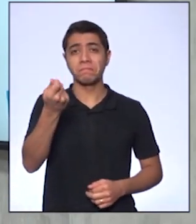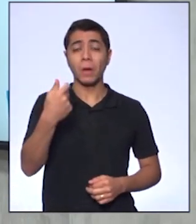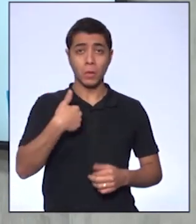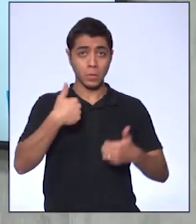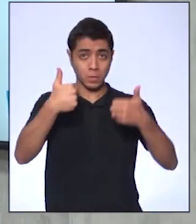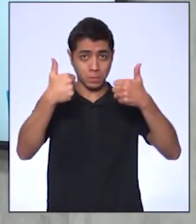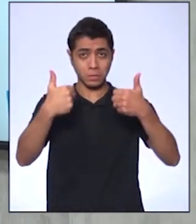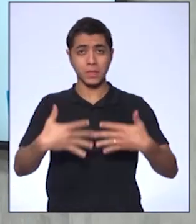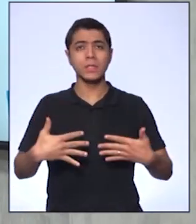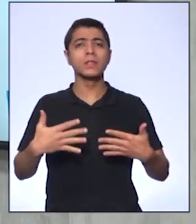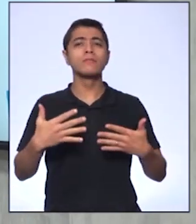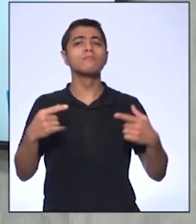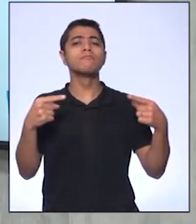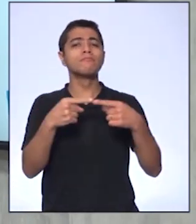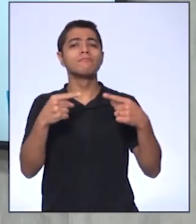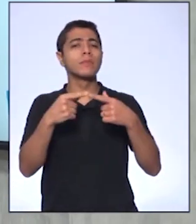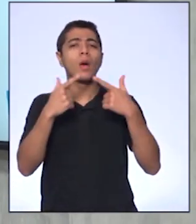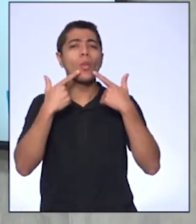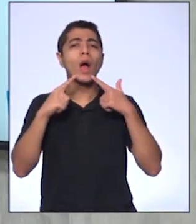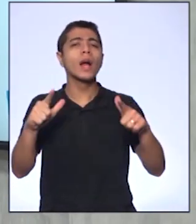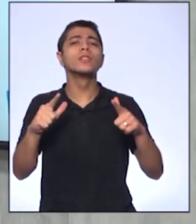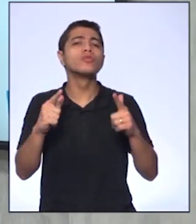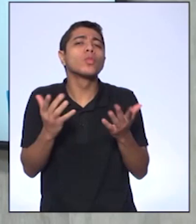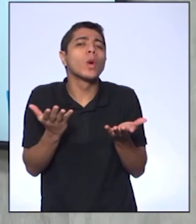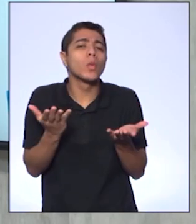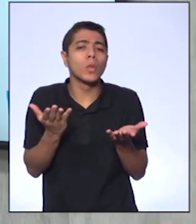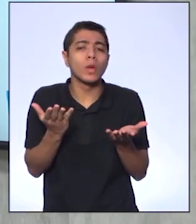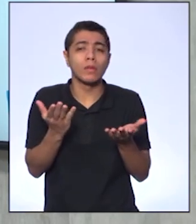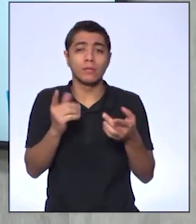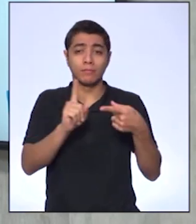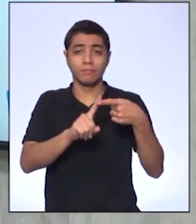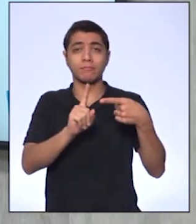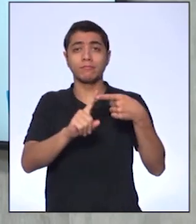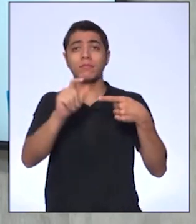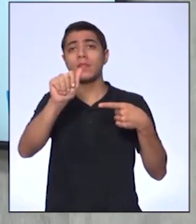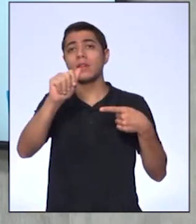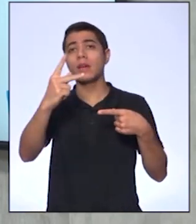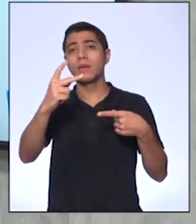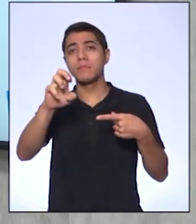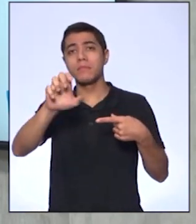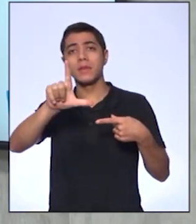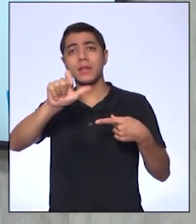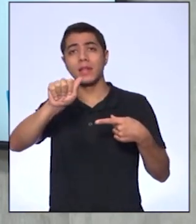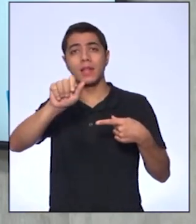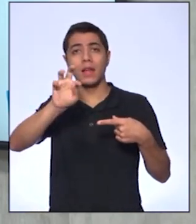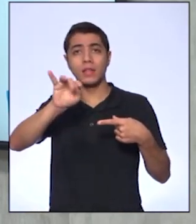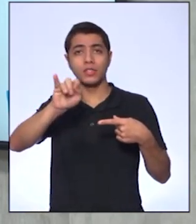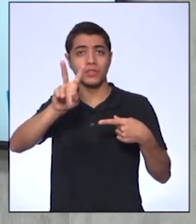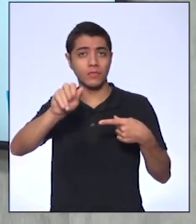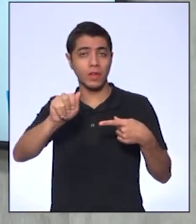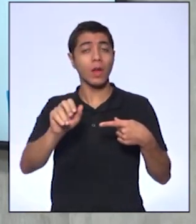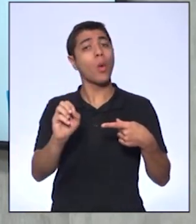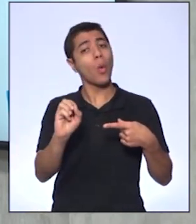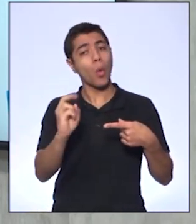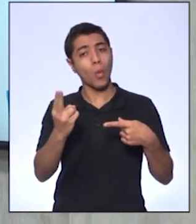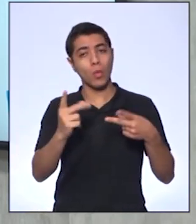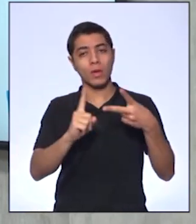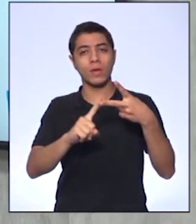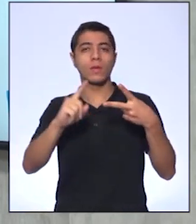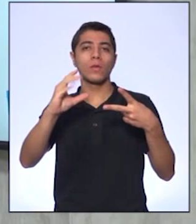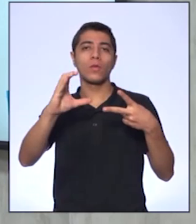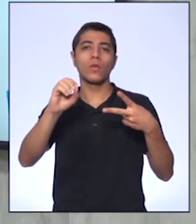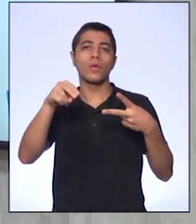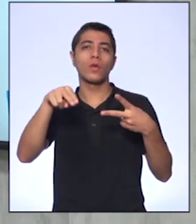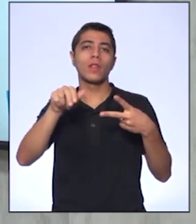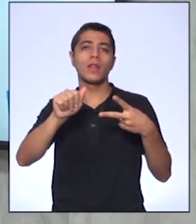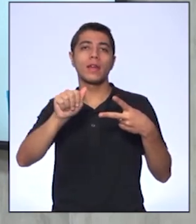uma linguagem que tem a função apelativa ou conativa. É aí que a gente vê. Cláudia, você está falando disso, né?